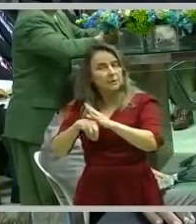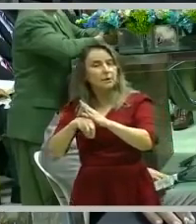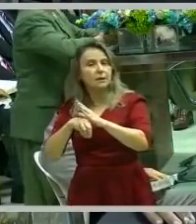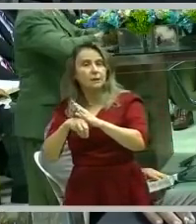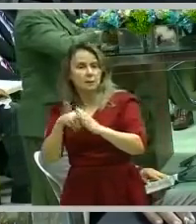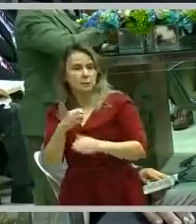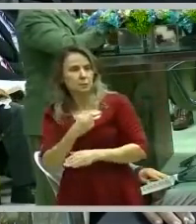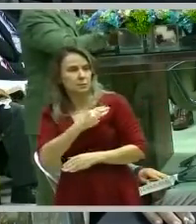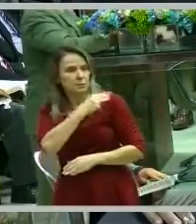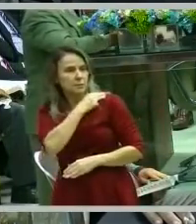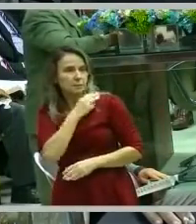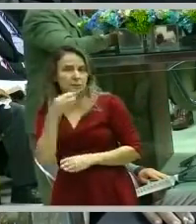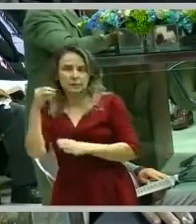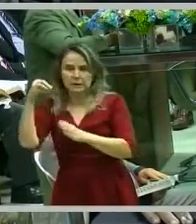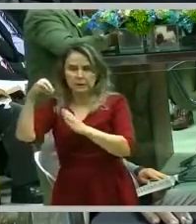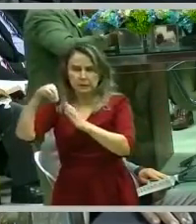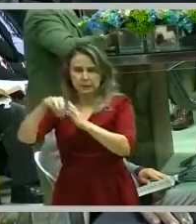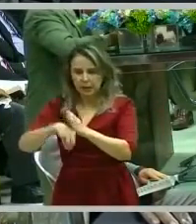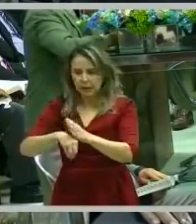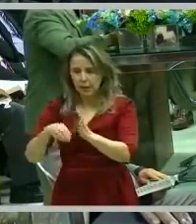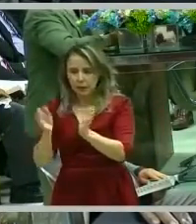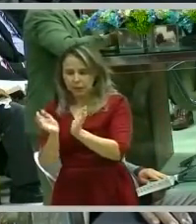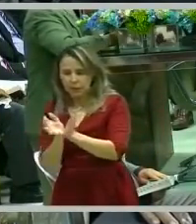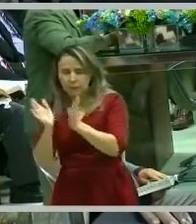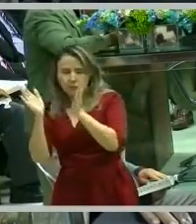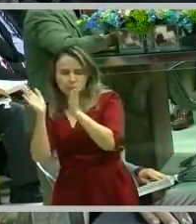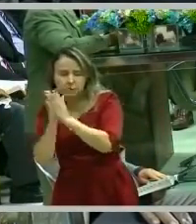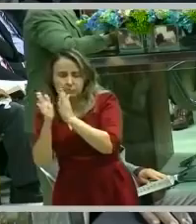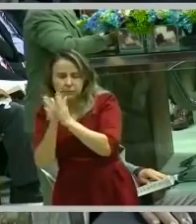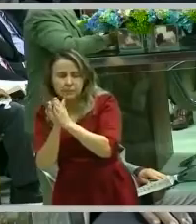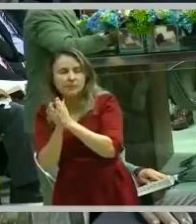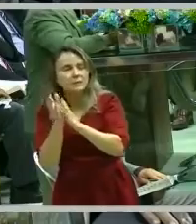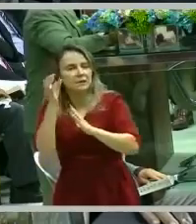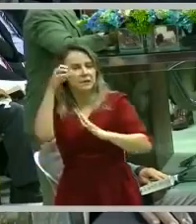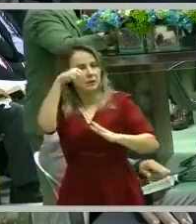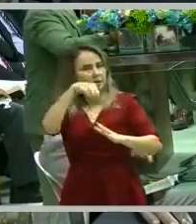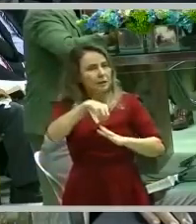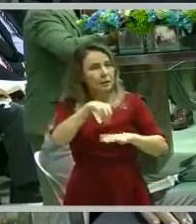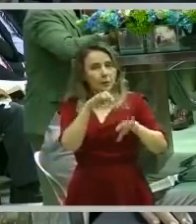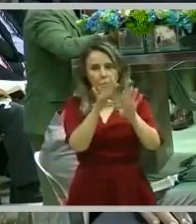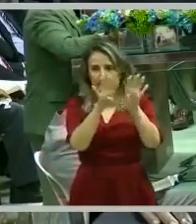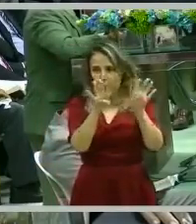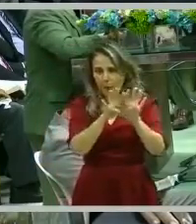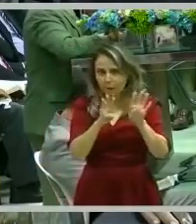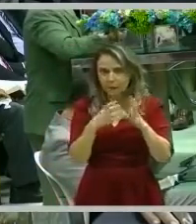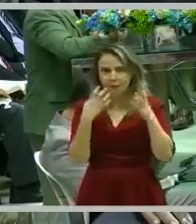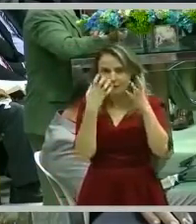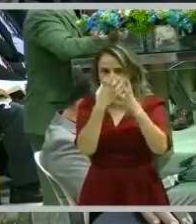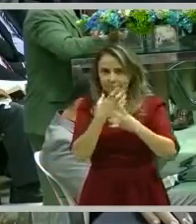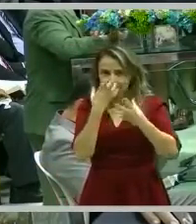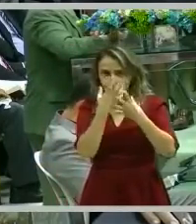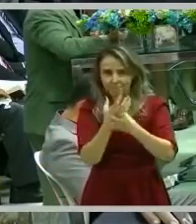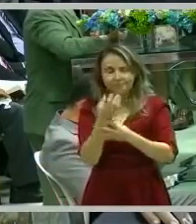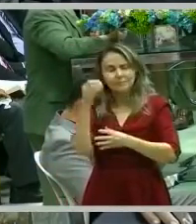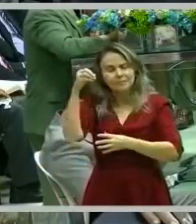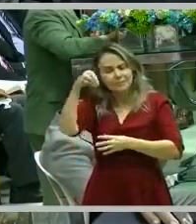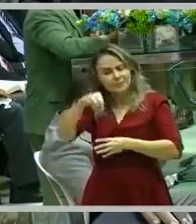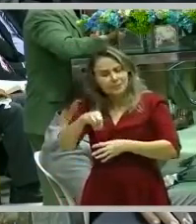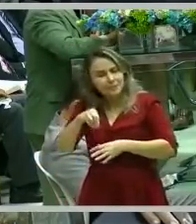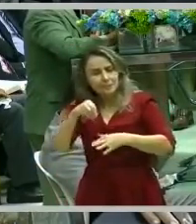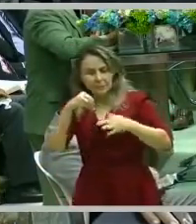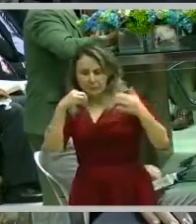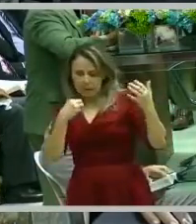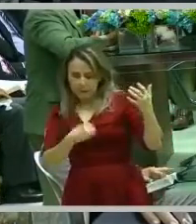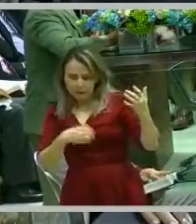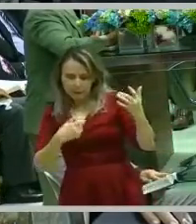oração. Você vai encontrar Eliabe cantando no coral. Você vai encontrar Eliabe tocando na banda. Você